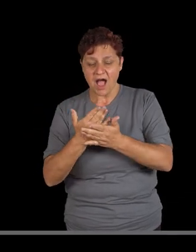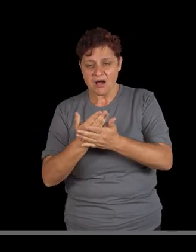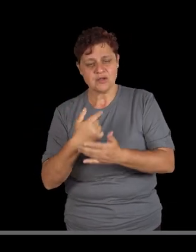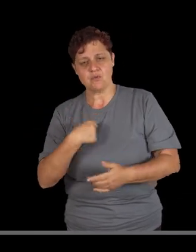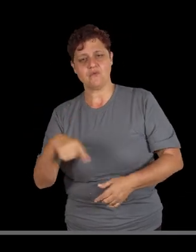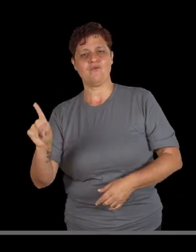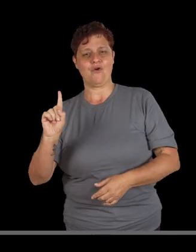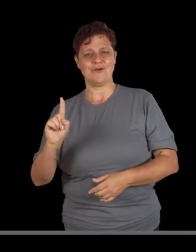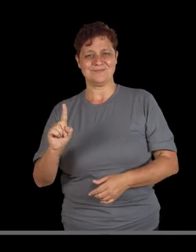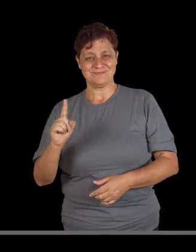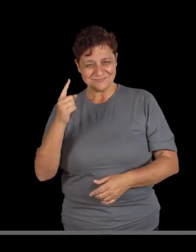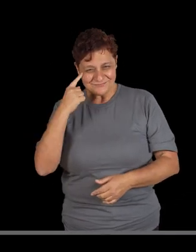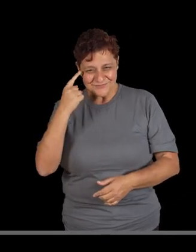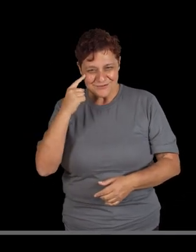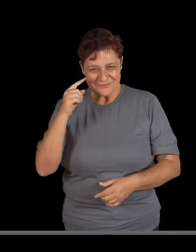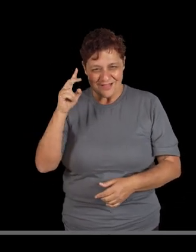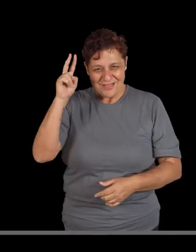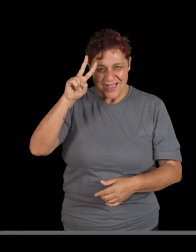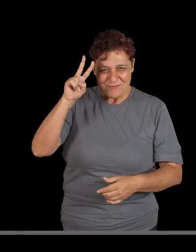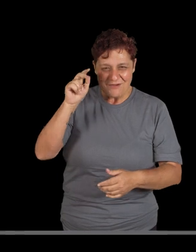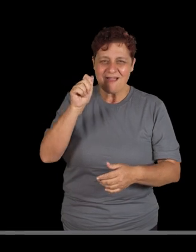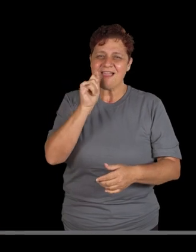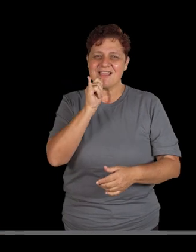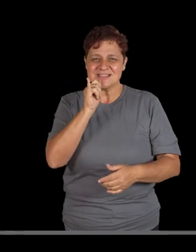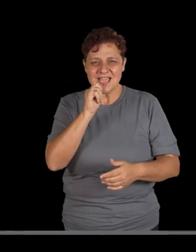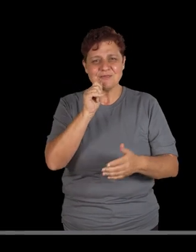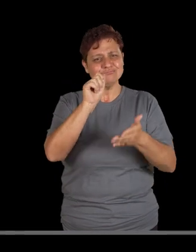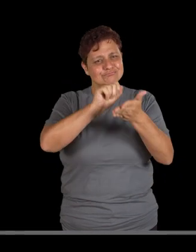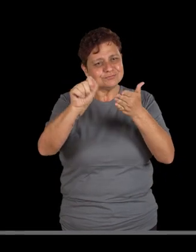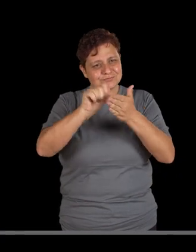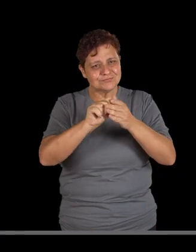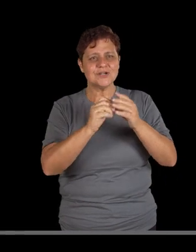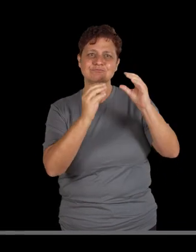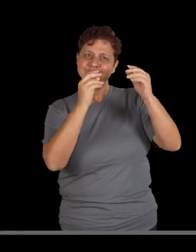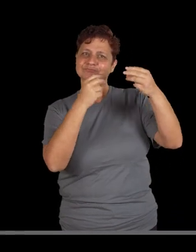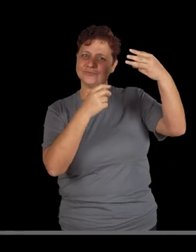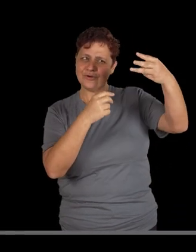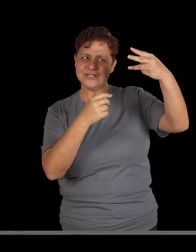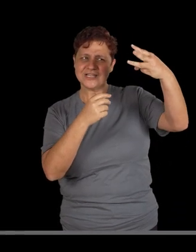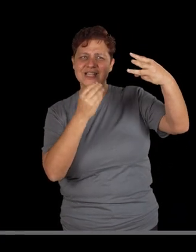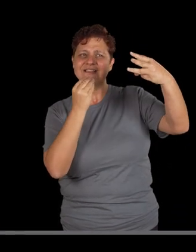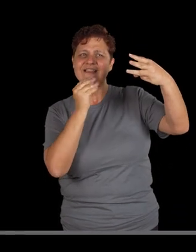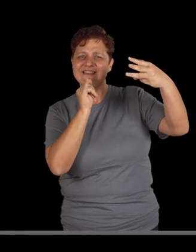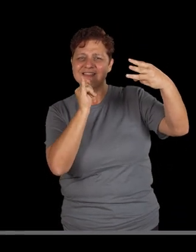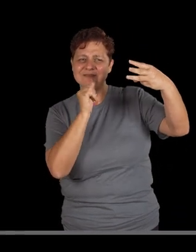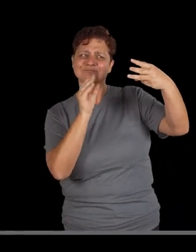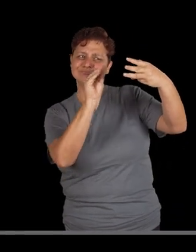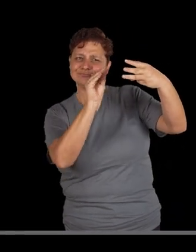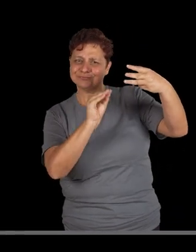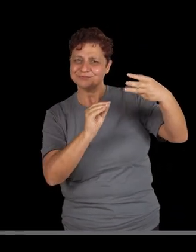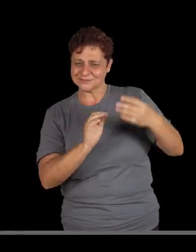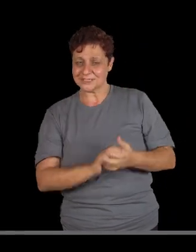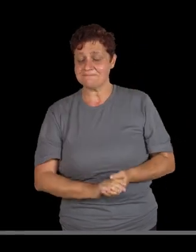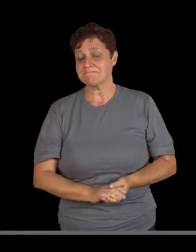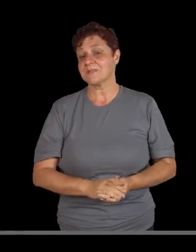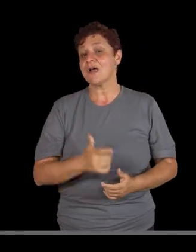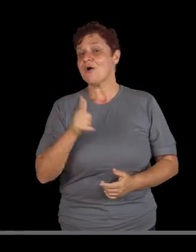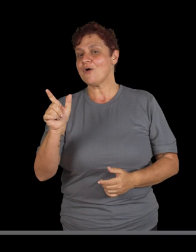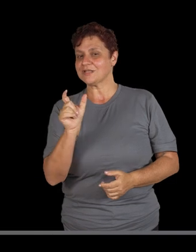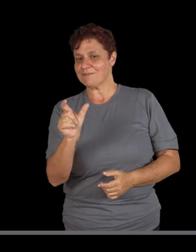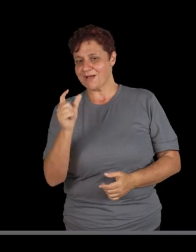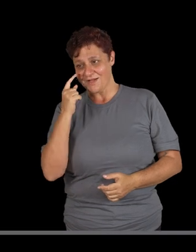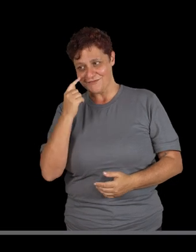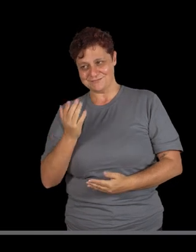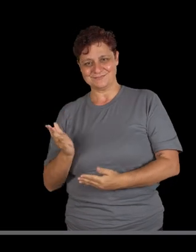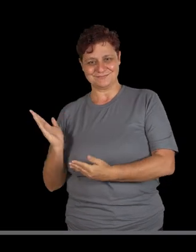Anotou? Põe os dois exemplos, deixa ali, três, vamos para o próximo. O terceiro de hoje é a palavrinha